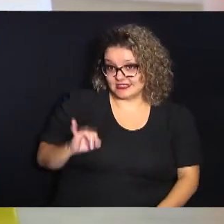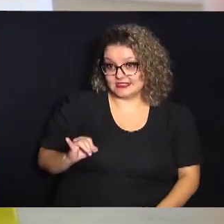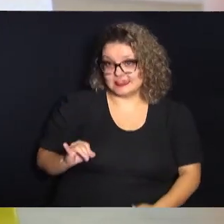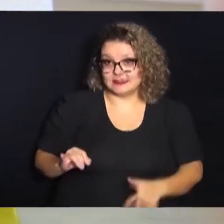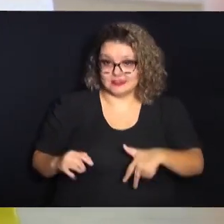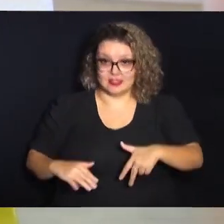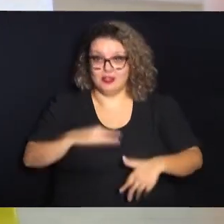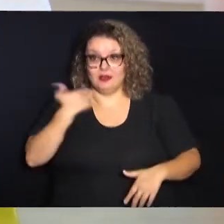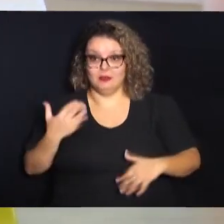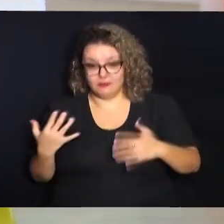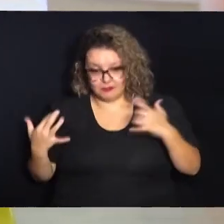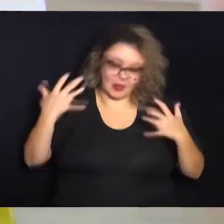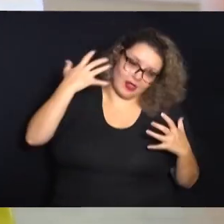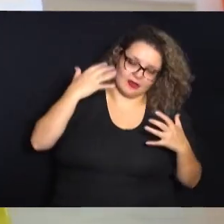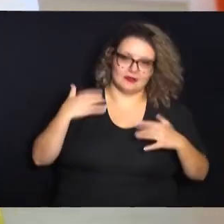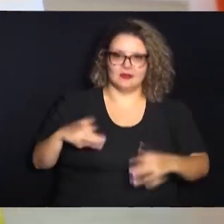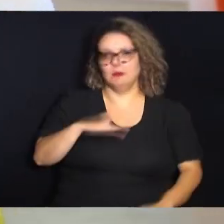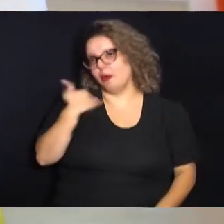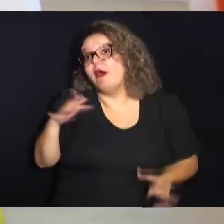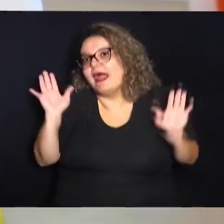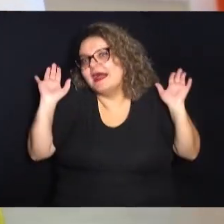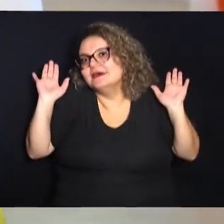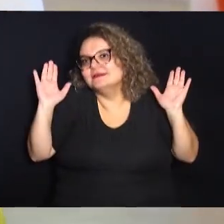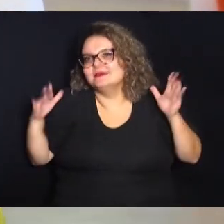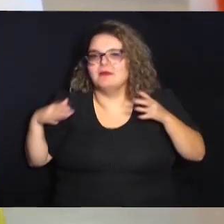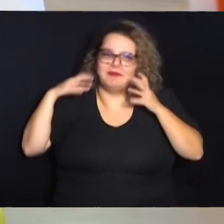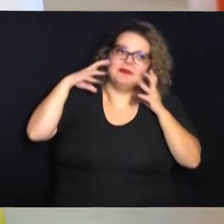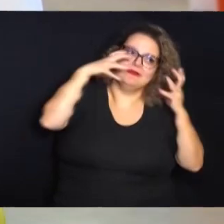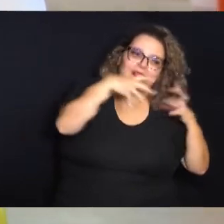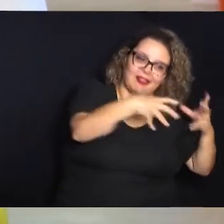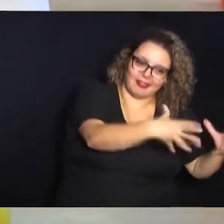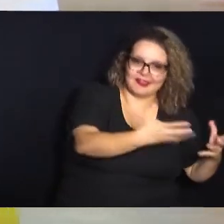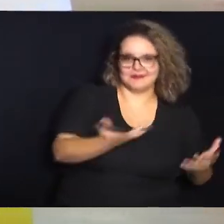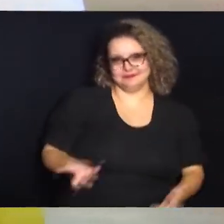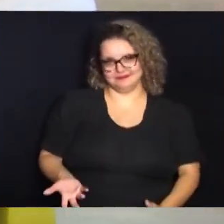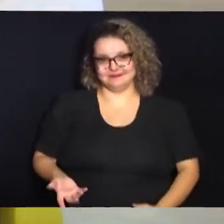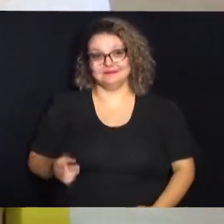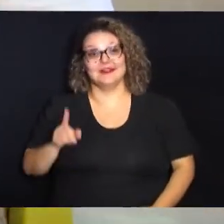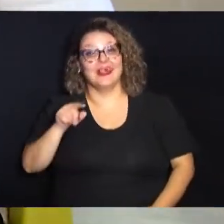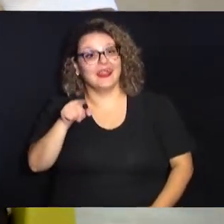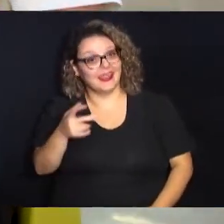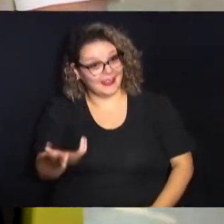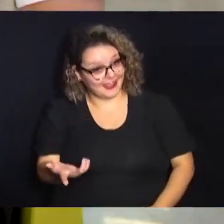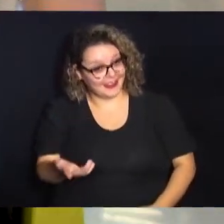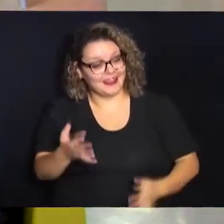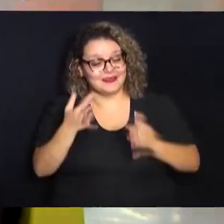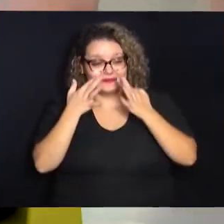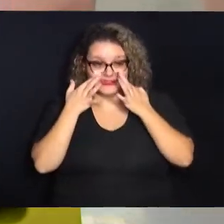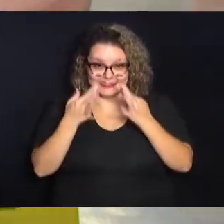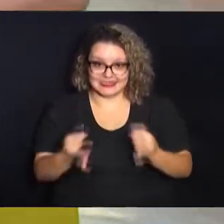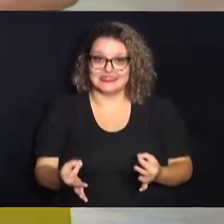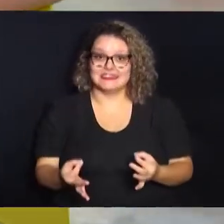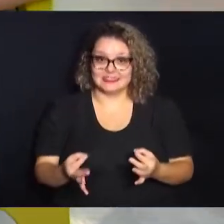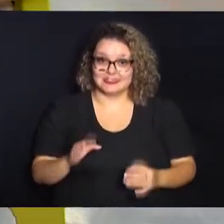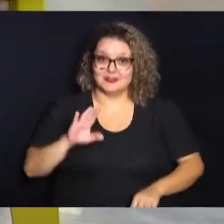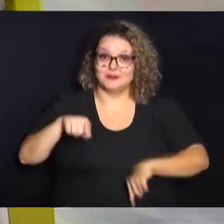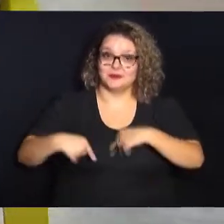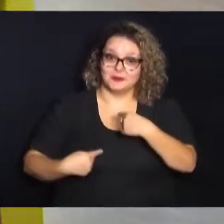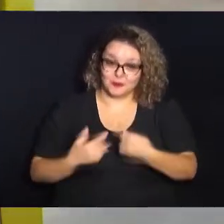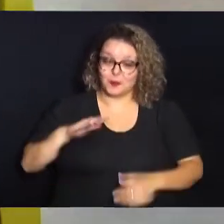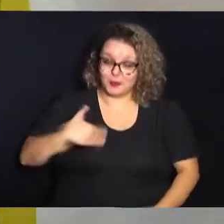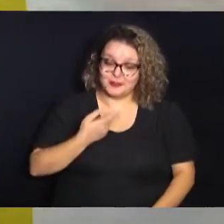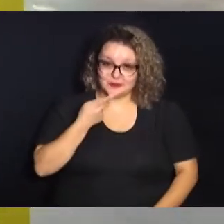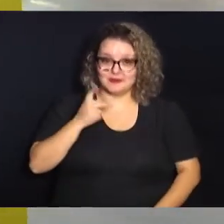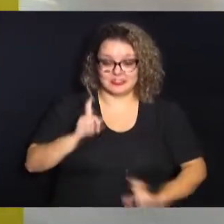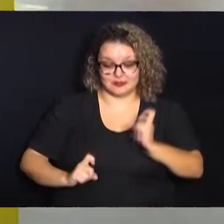literalmente perdeu a cabeça é porque passou uma guilhotina e te decapitou. Por isso que tem que prestar muita atenção quando